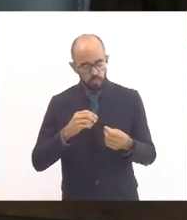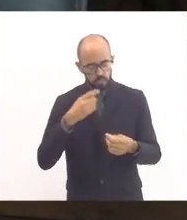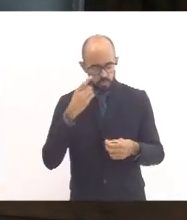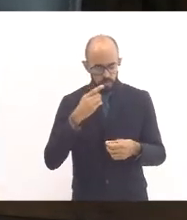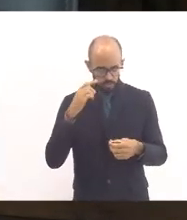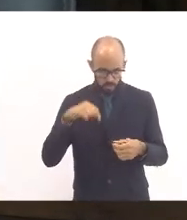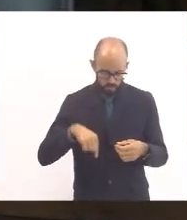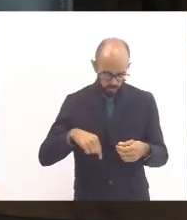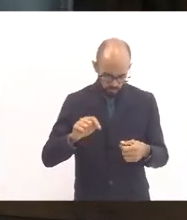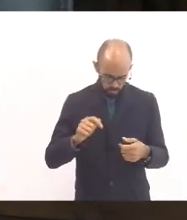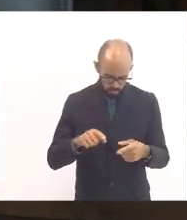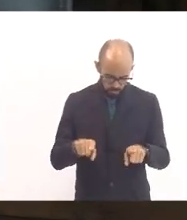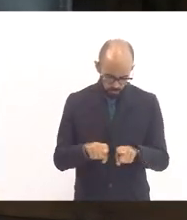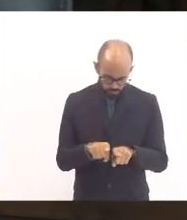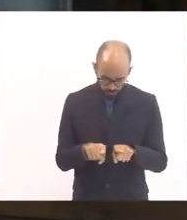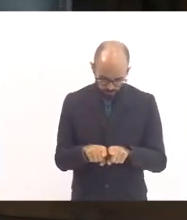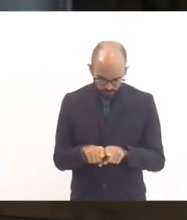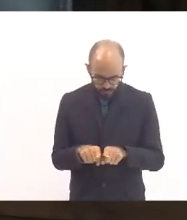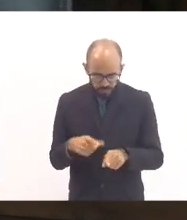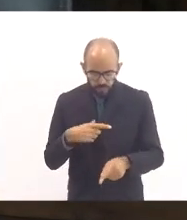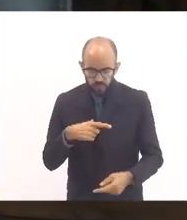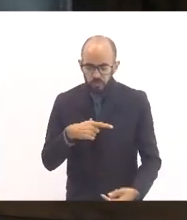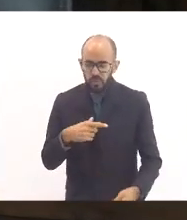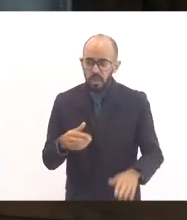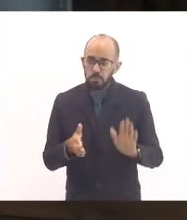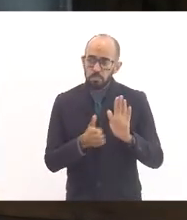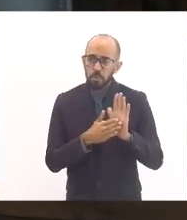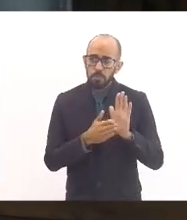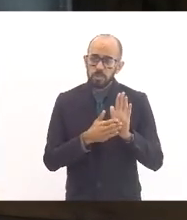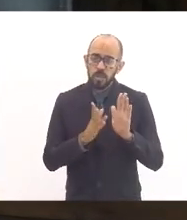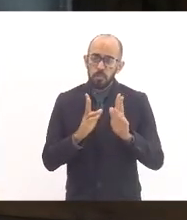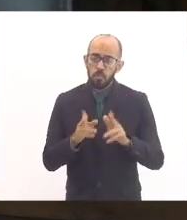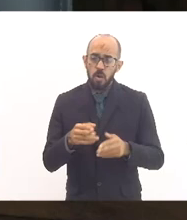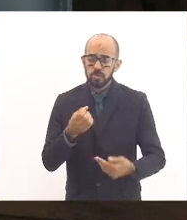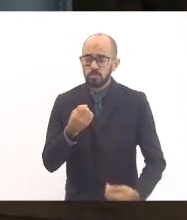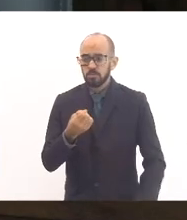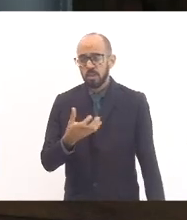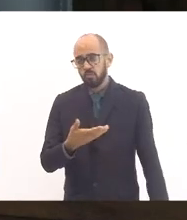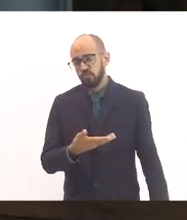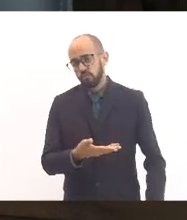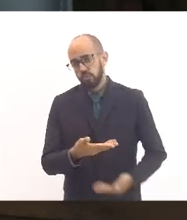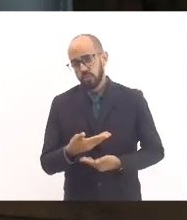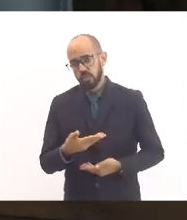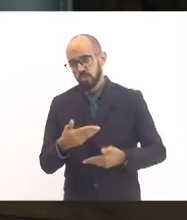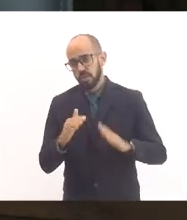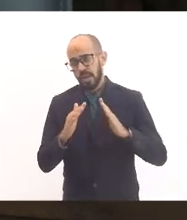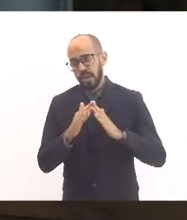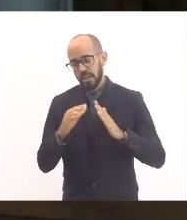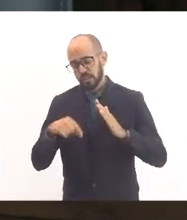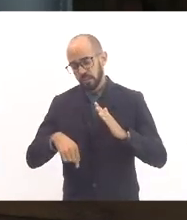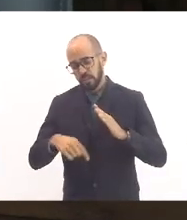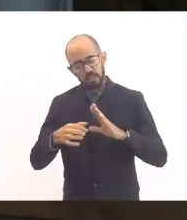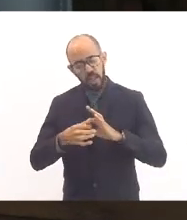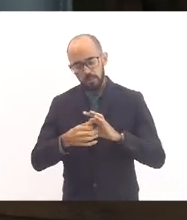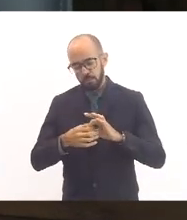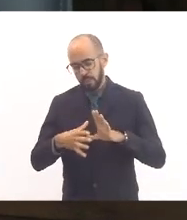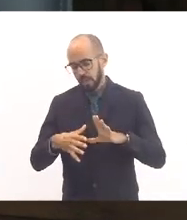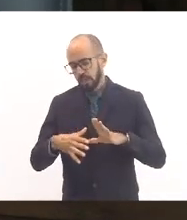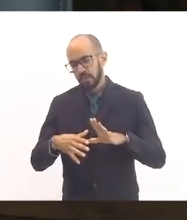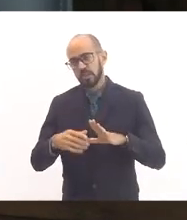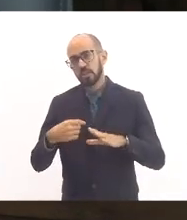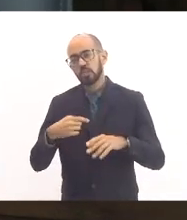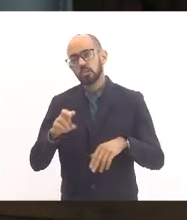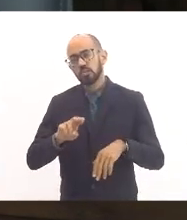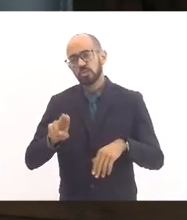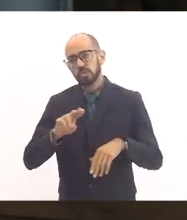que estão nessa audiência estão tendo mesmo propósito então sejam bem-vindos essa casa é de vocês e utilizem o